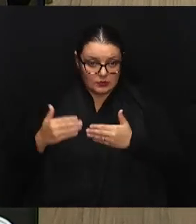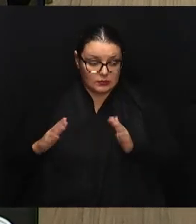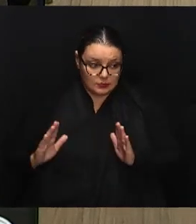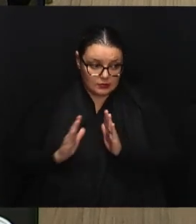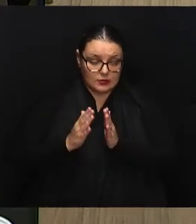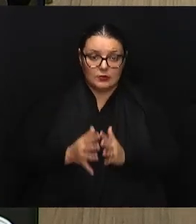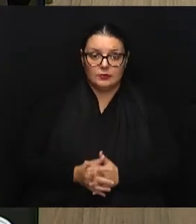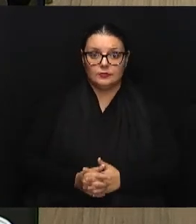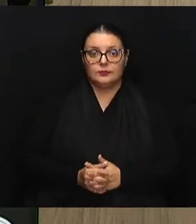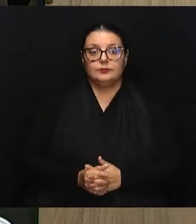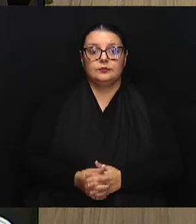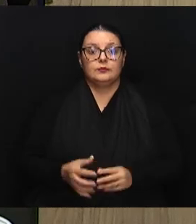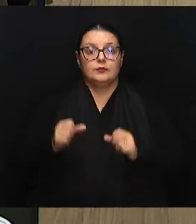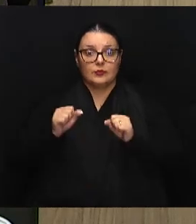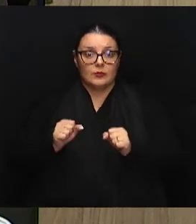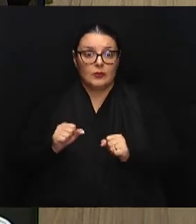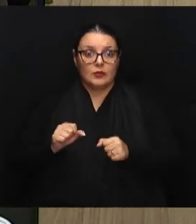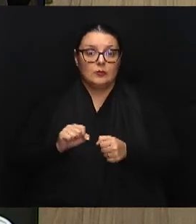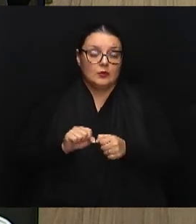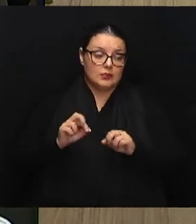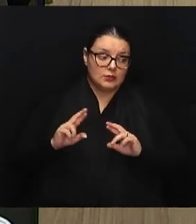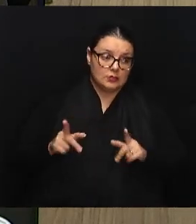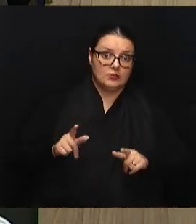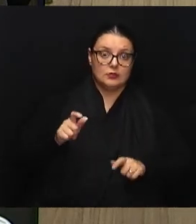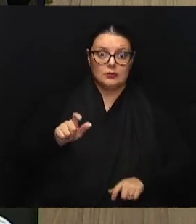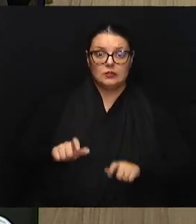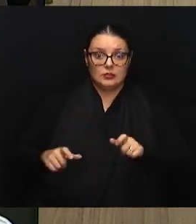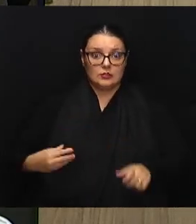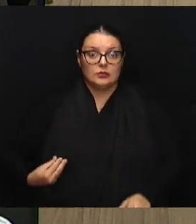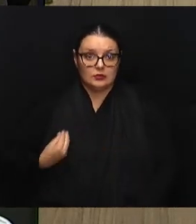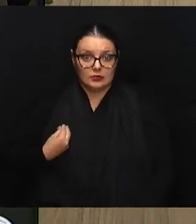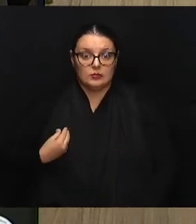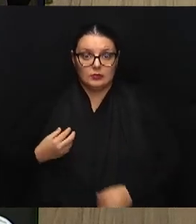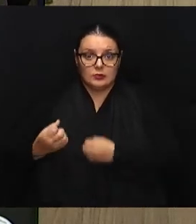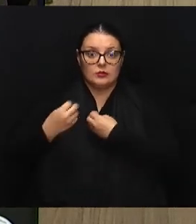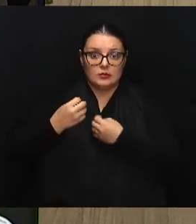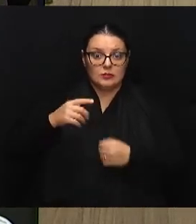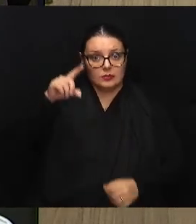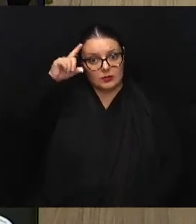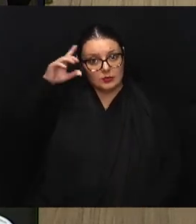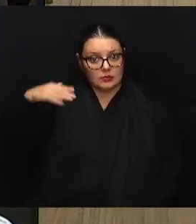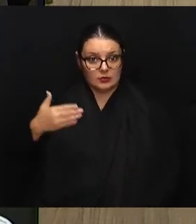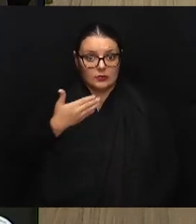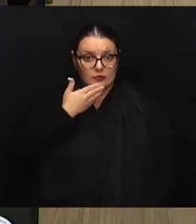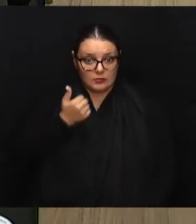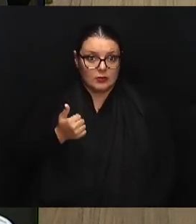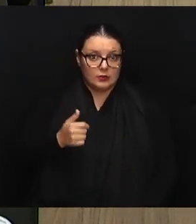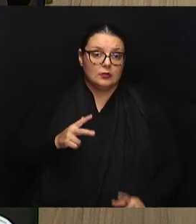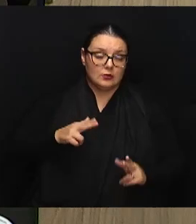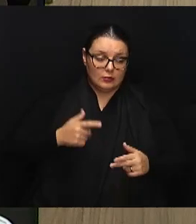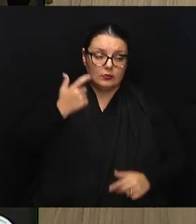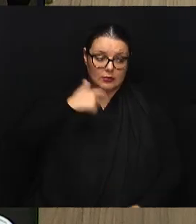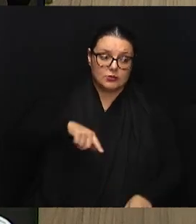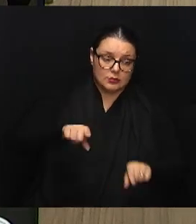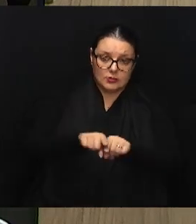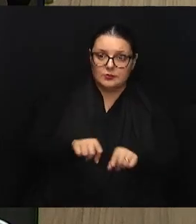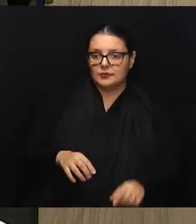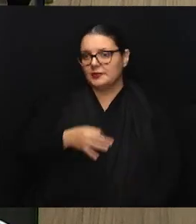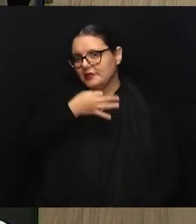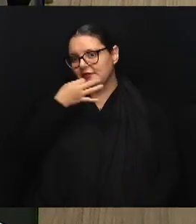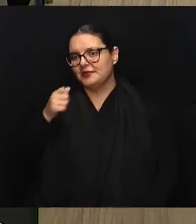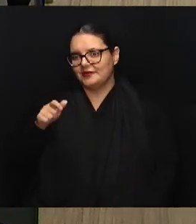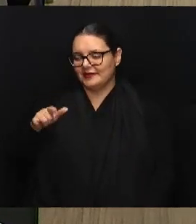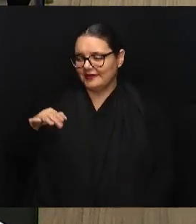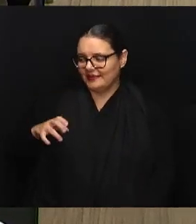seu dia a dia. Então, a gente poder fazer a diferença na vida desses pacientes nos ensina todos os dias, melhora a gente enquanto pessoa também.